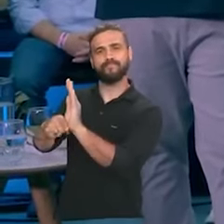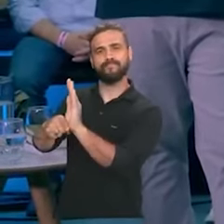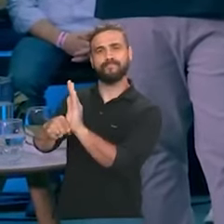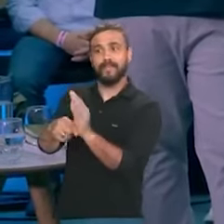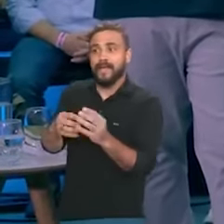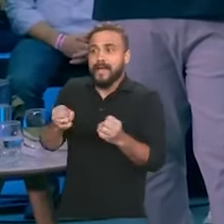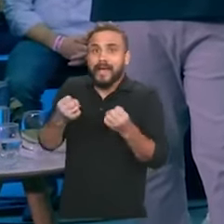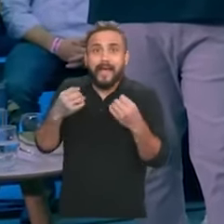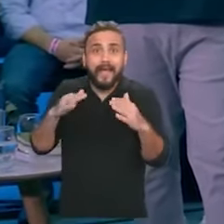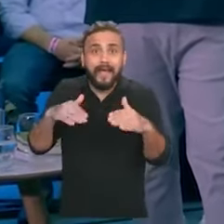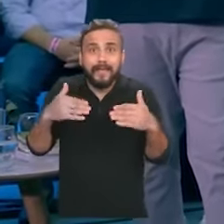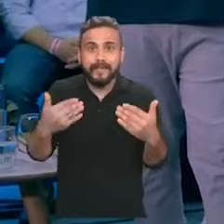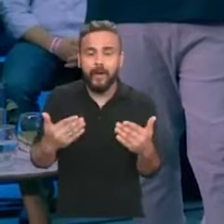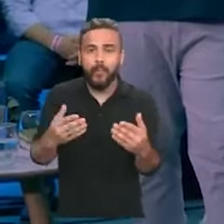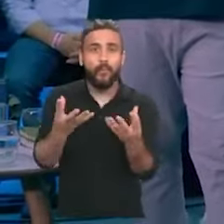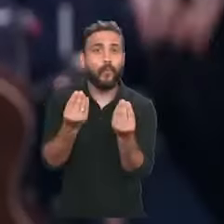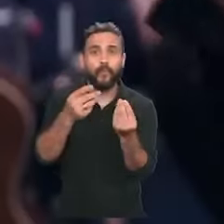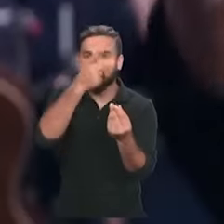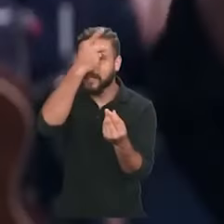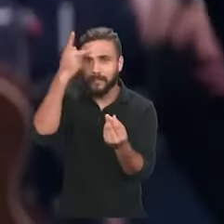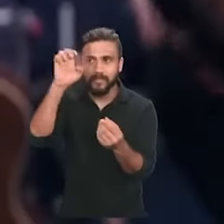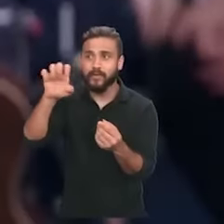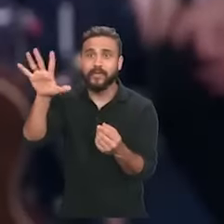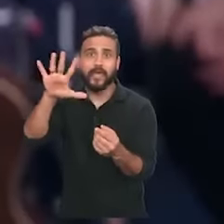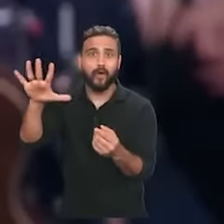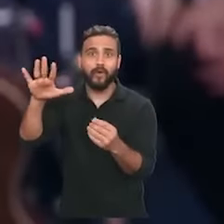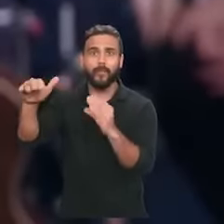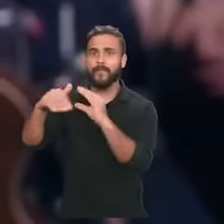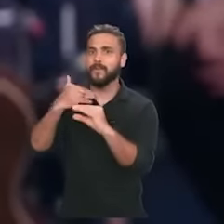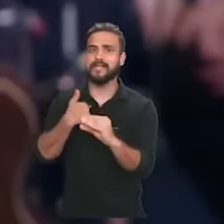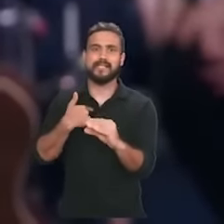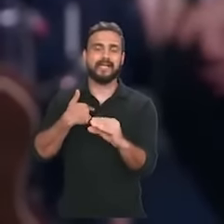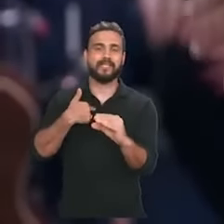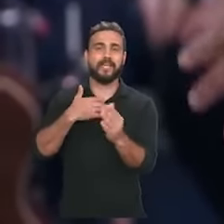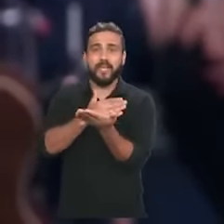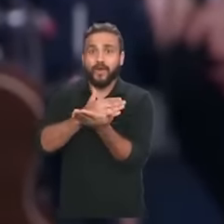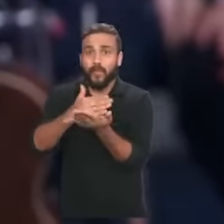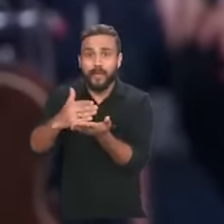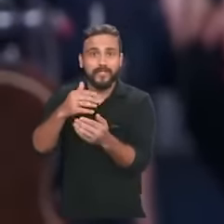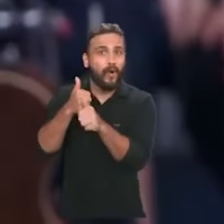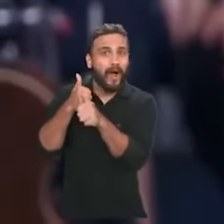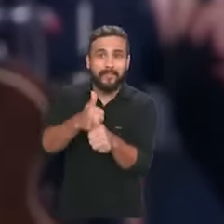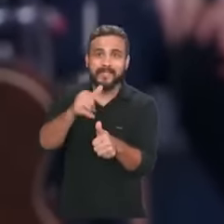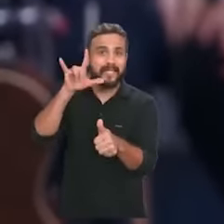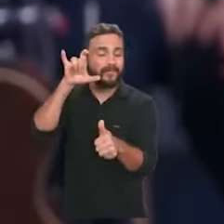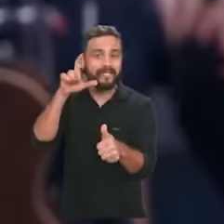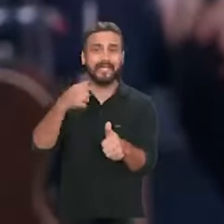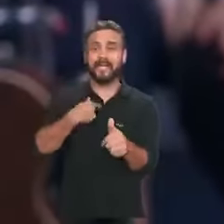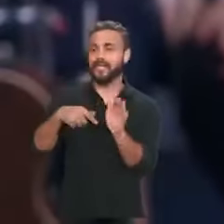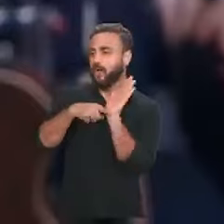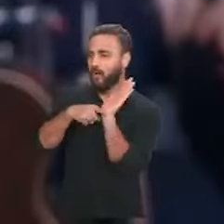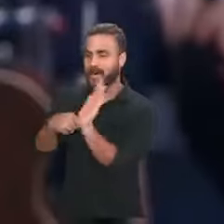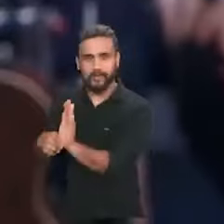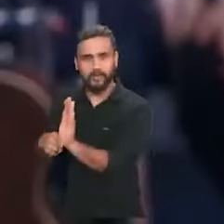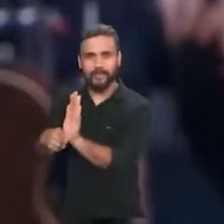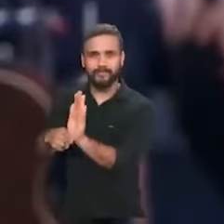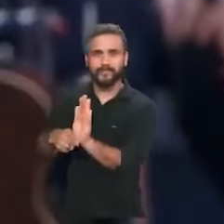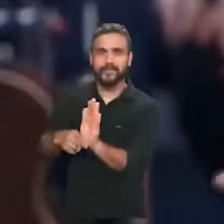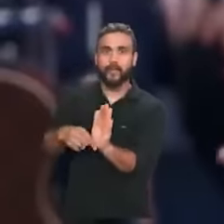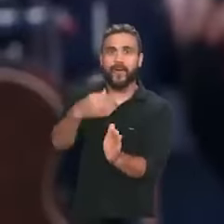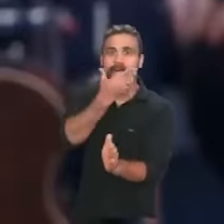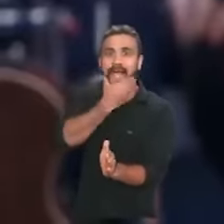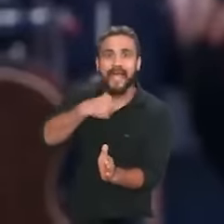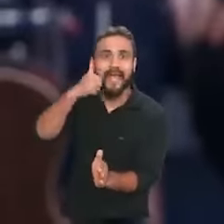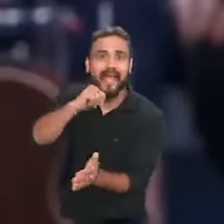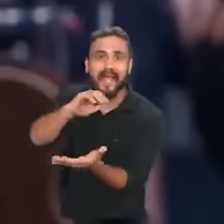muita gente se tornou realmente discípulos leais e eles se tornaram pastores numa conferência que eu fiz em Portugal, eu